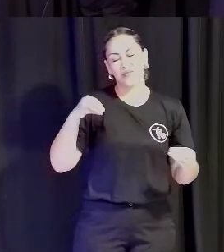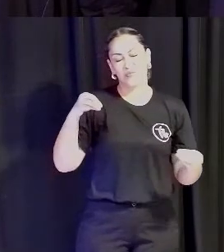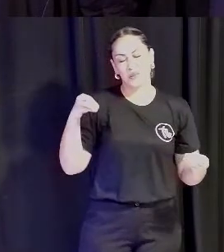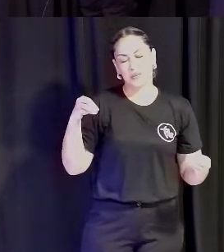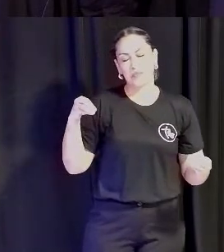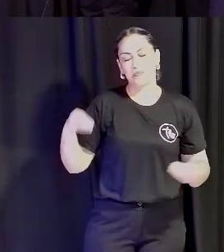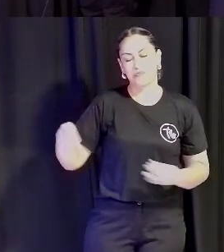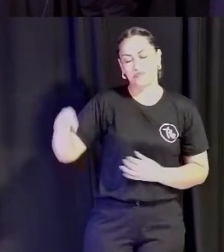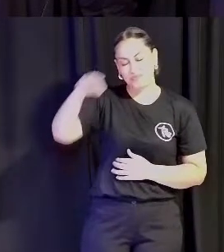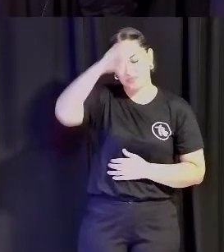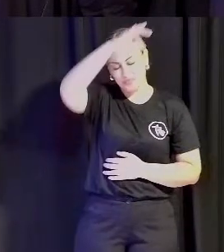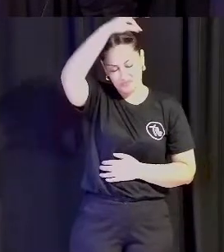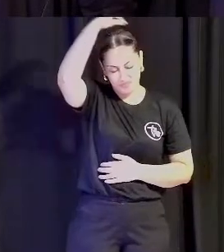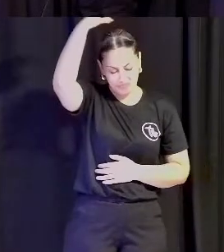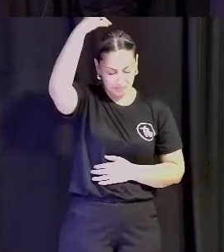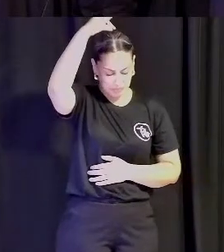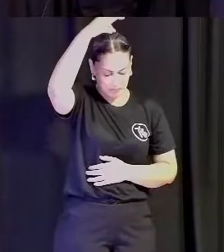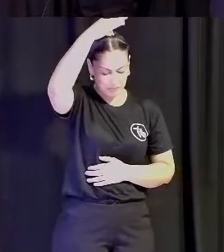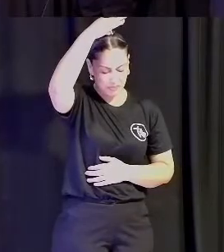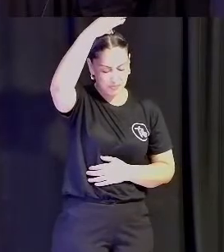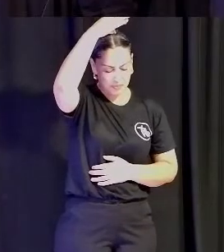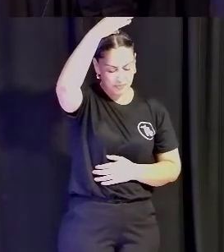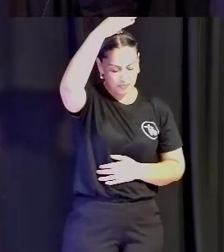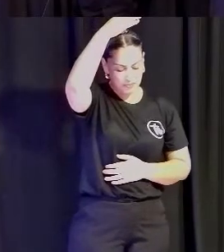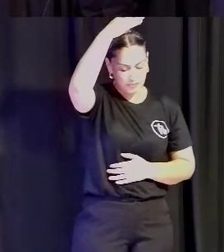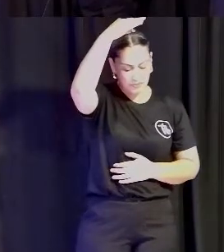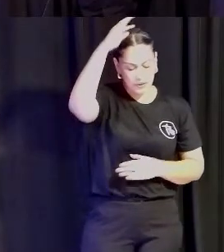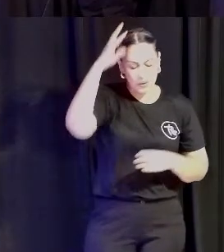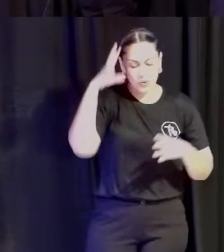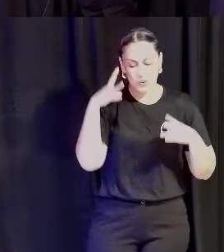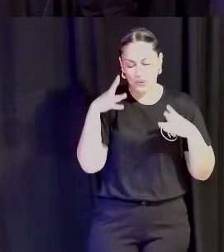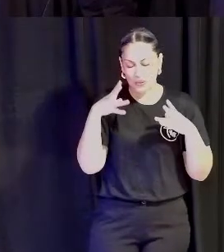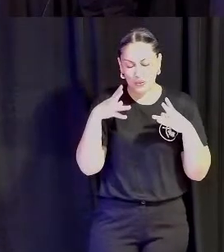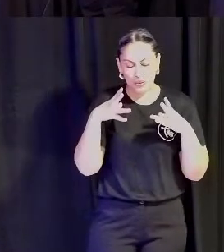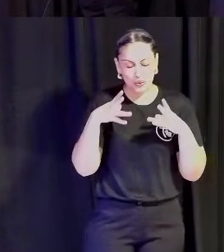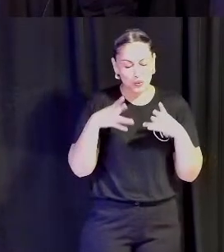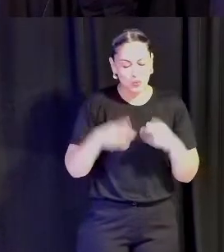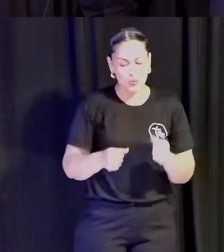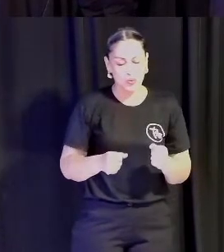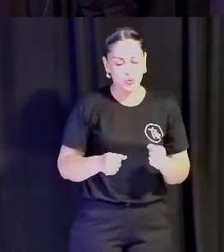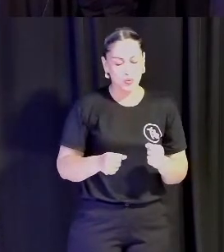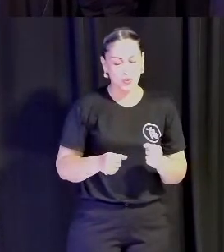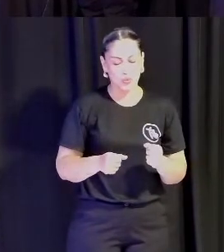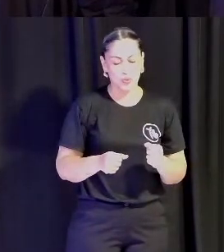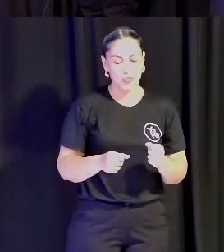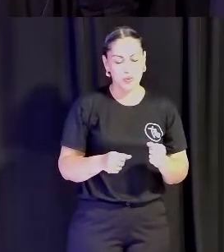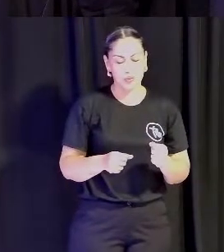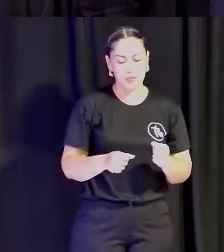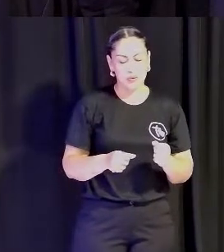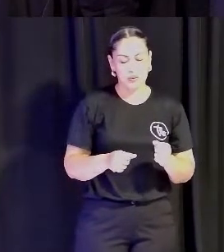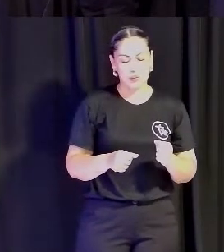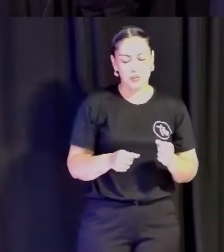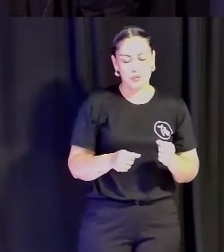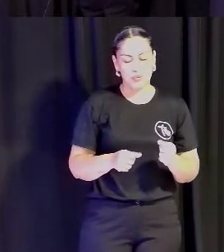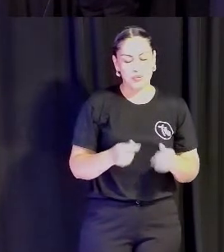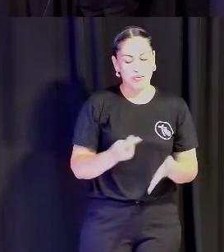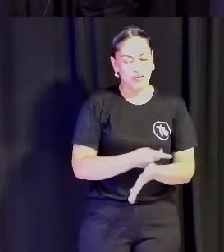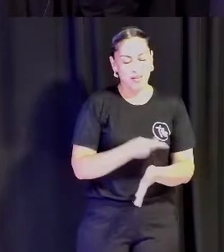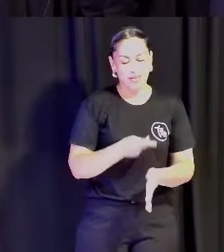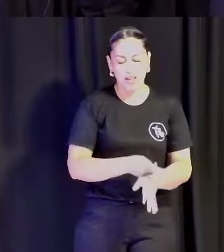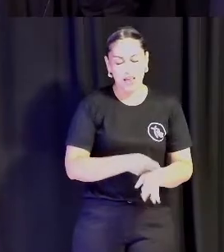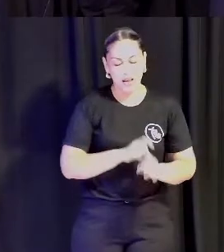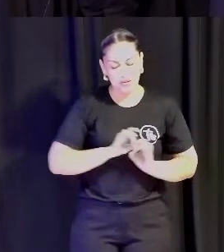Oh Espírito Santo, tudo aquilo que não vem do Senhor, retira de